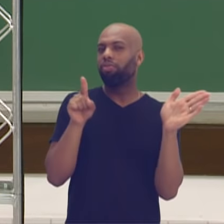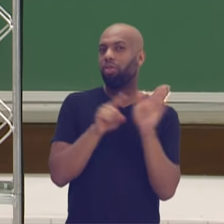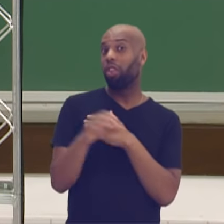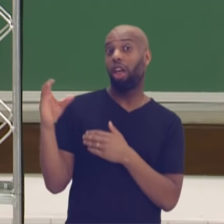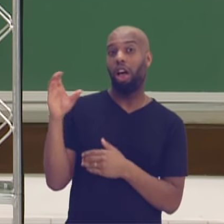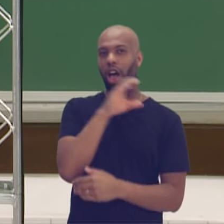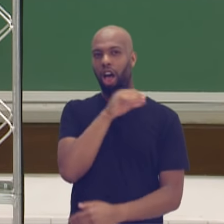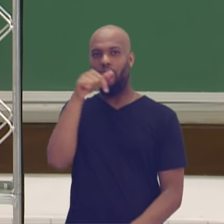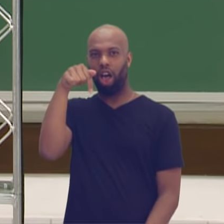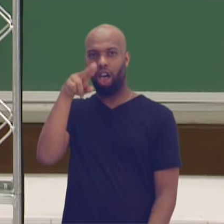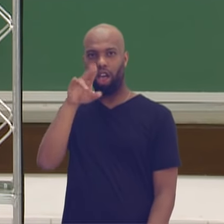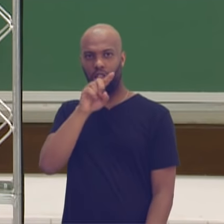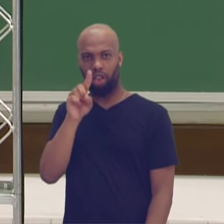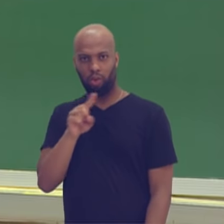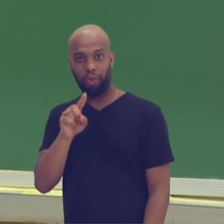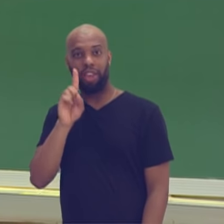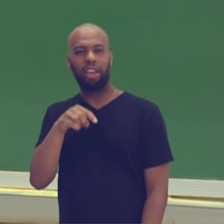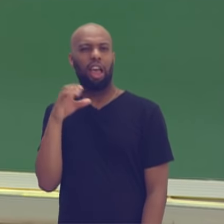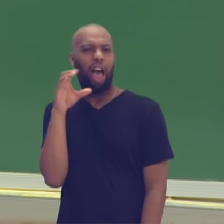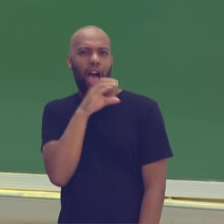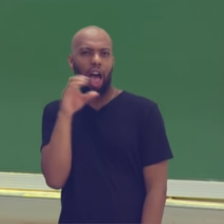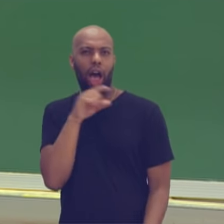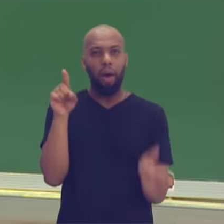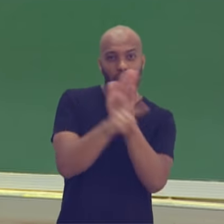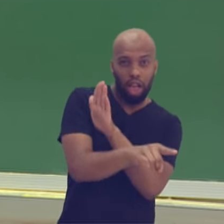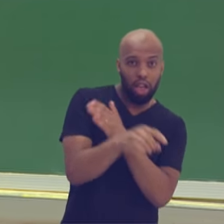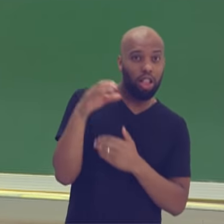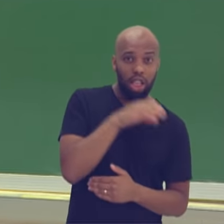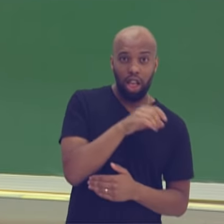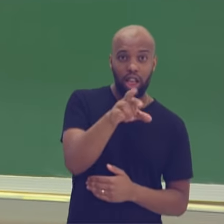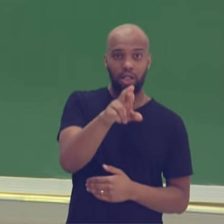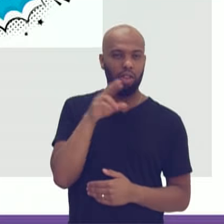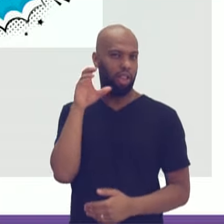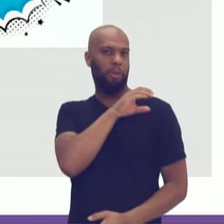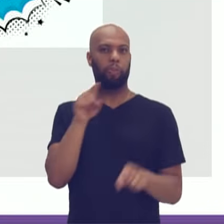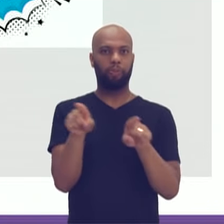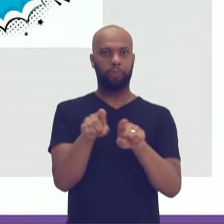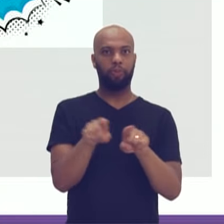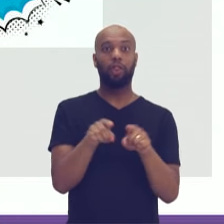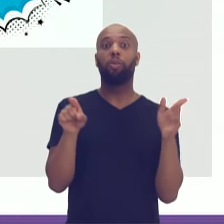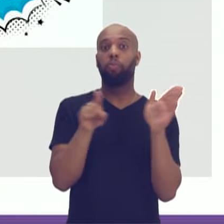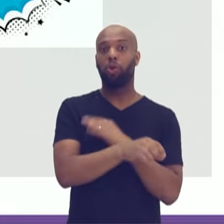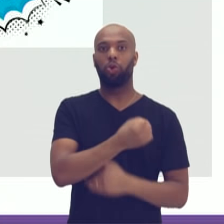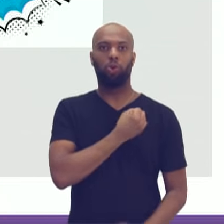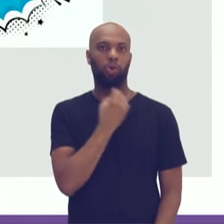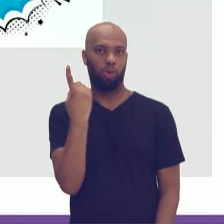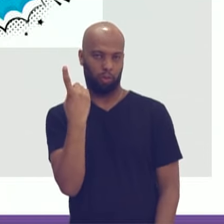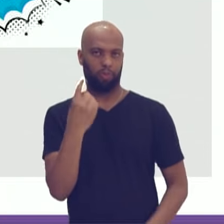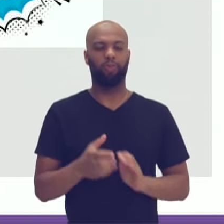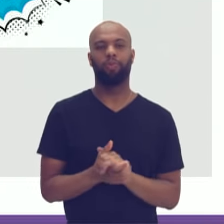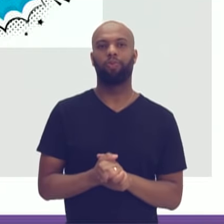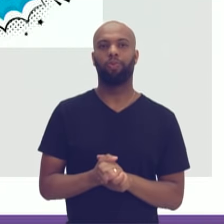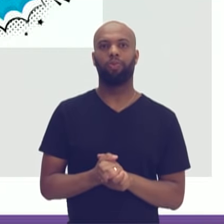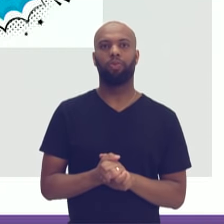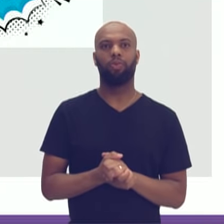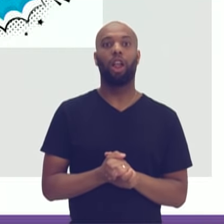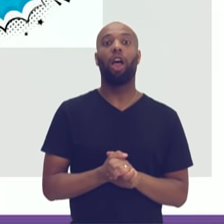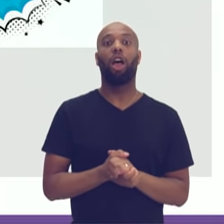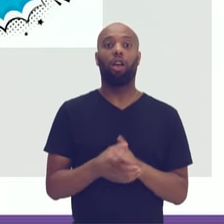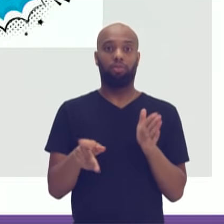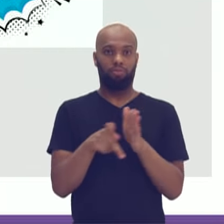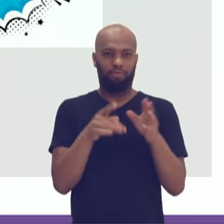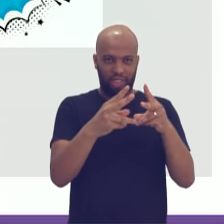Quiz é um joguinho bem rápido de perguntas e respostas. A questão número 1 do quiz é a seguinte. Na chamada